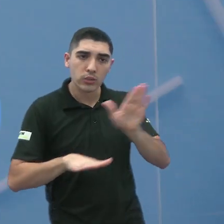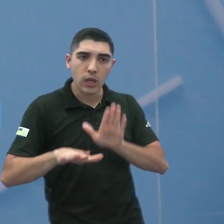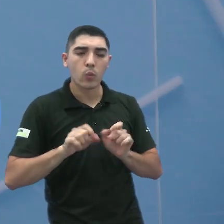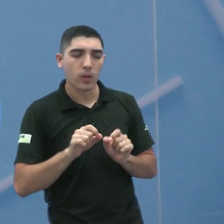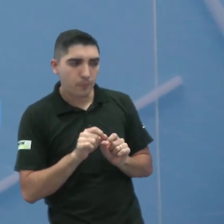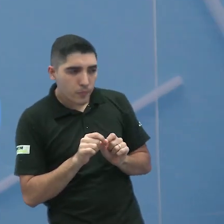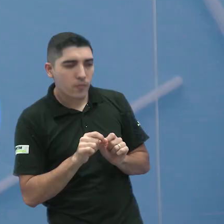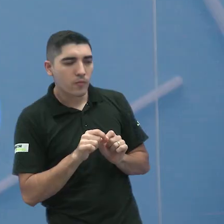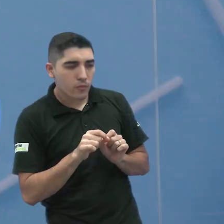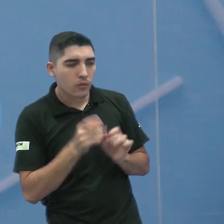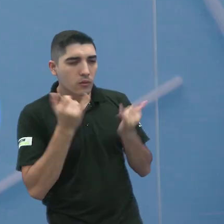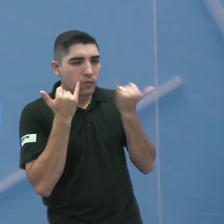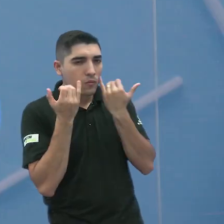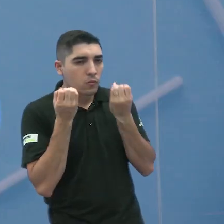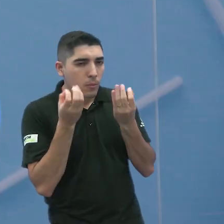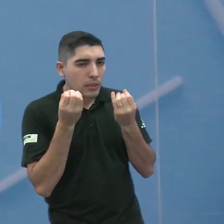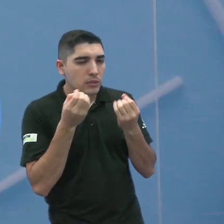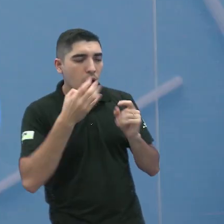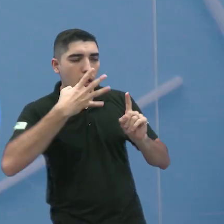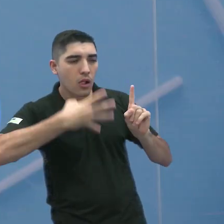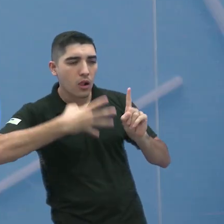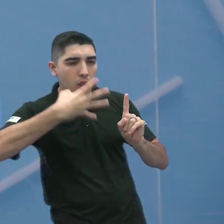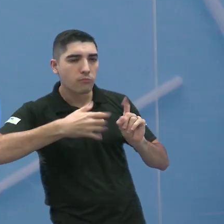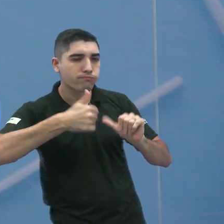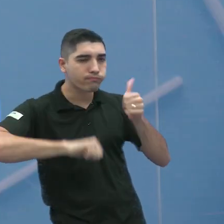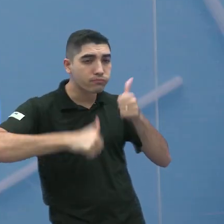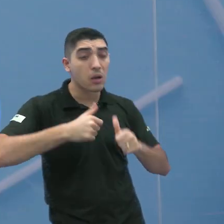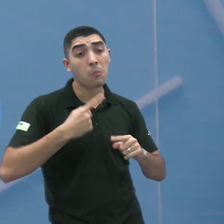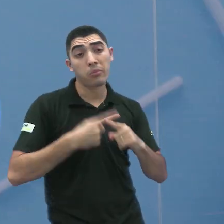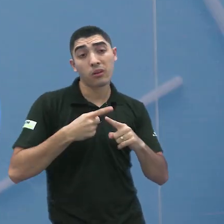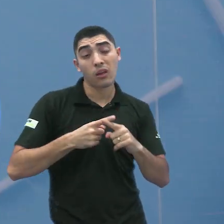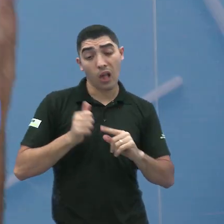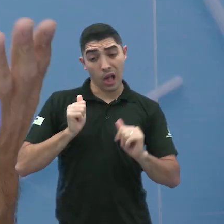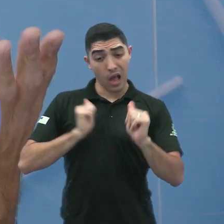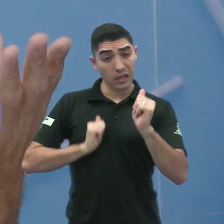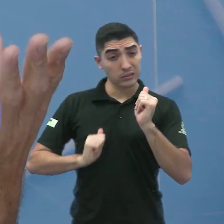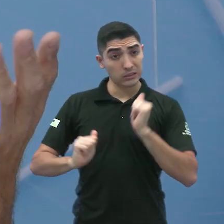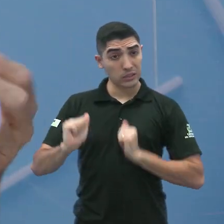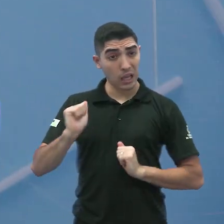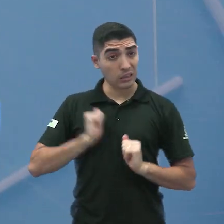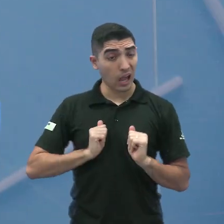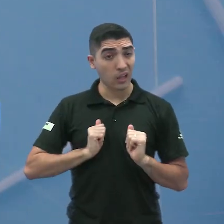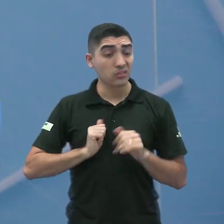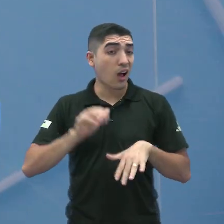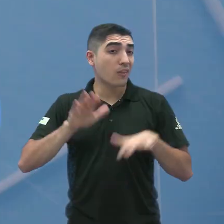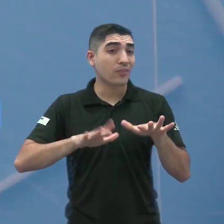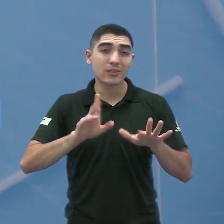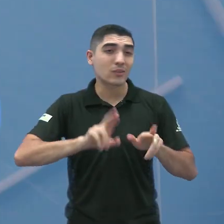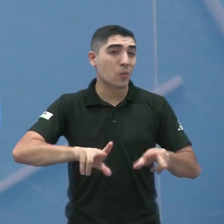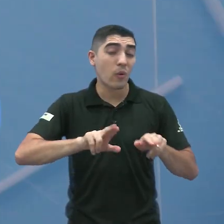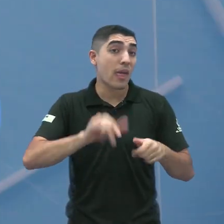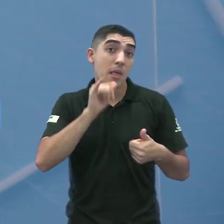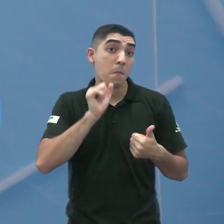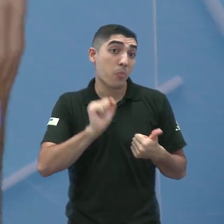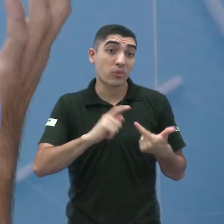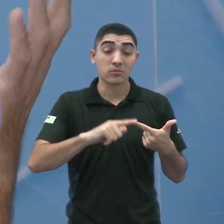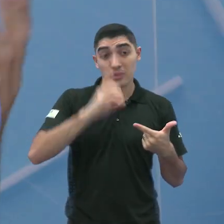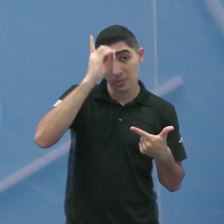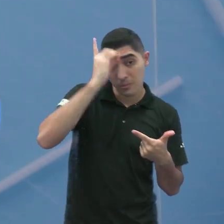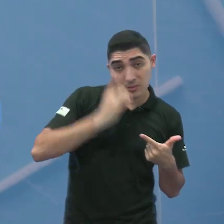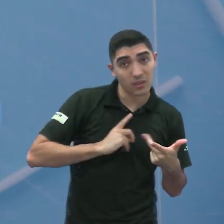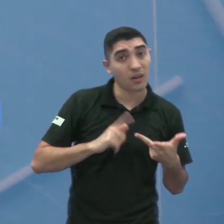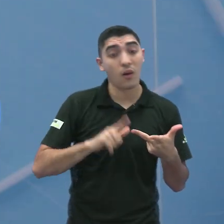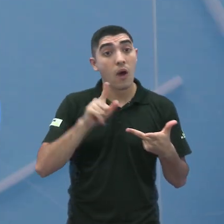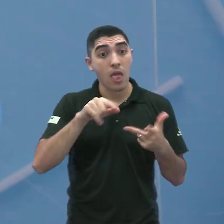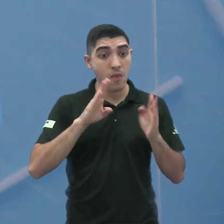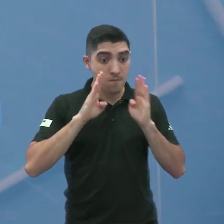informações, porque a ansiedade pode querer descrever um monte de coisa, que não necessariamente é ansiedade, assim como depressão, assim como